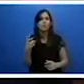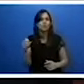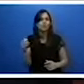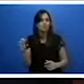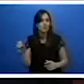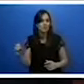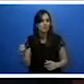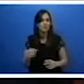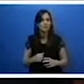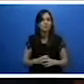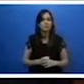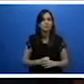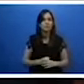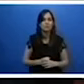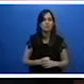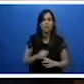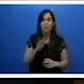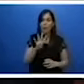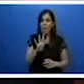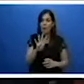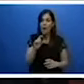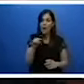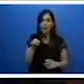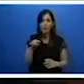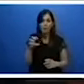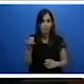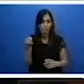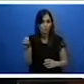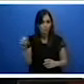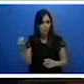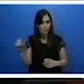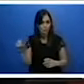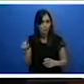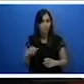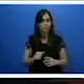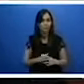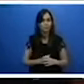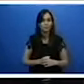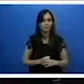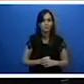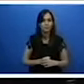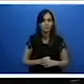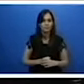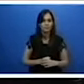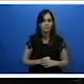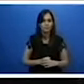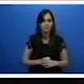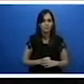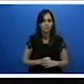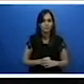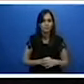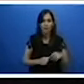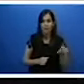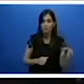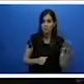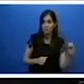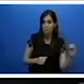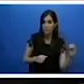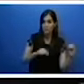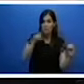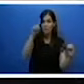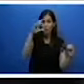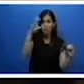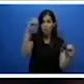1.240 vezes 100, 4.000. Lembrando que aqui já tem um zero e aqui tem dois, então no produto ficam